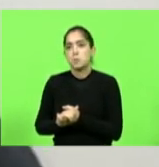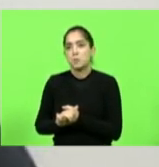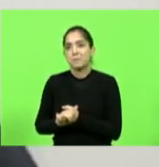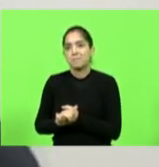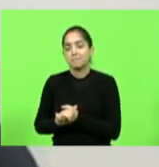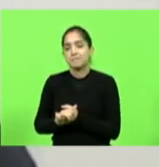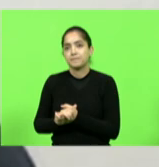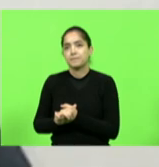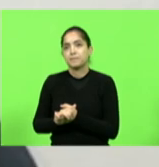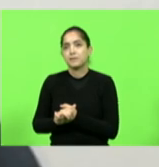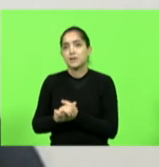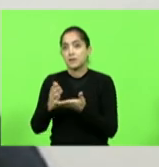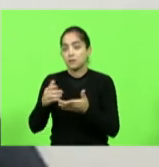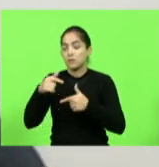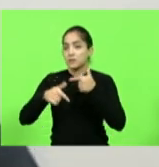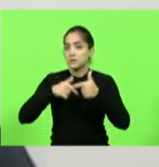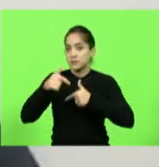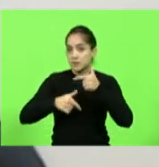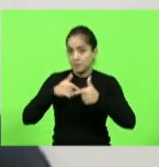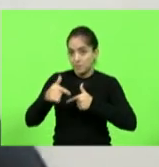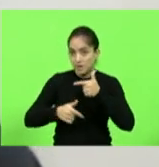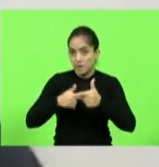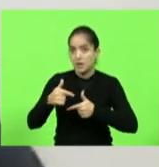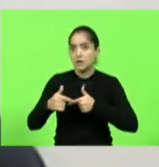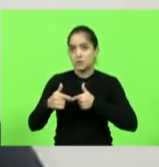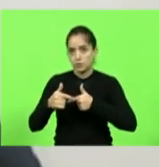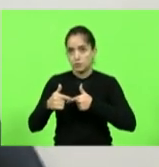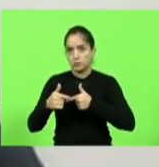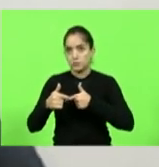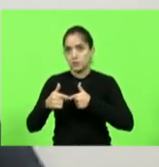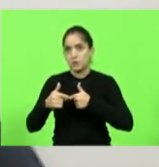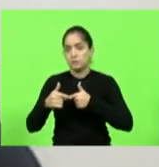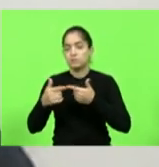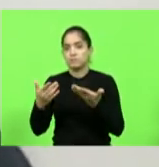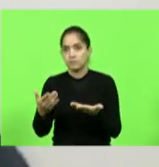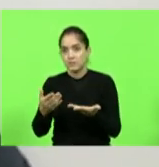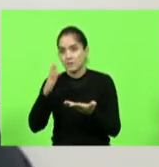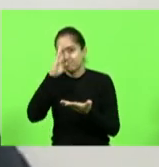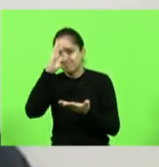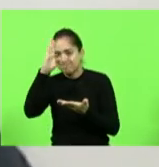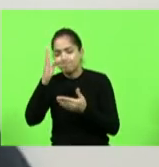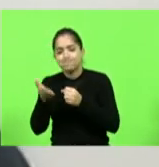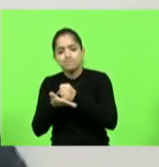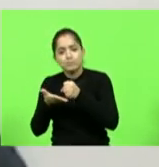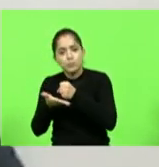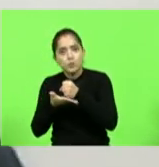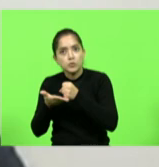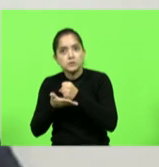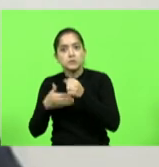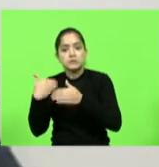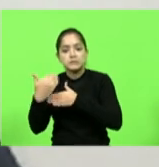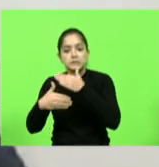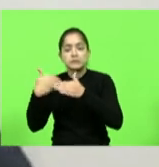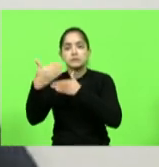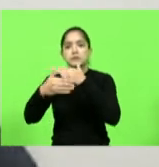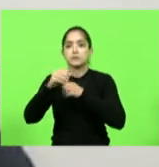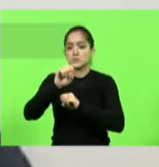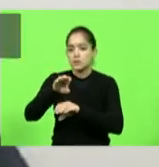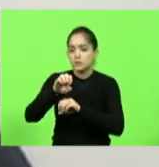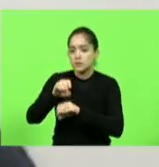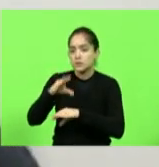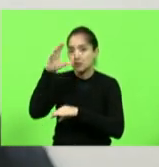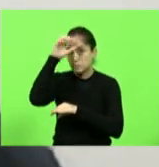Então, esse trabalho vai envolver o fundamental da escola, que é o processo ensino-aprendizagem. Então, nesse sentido, nós não